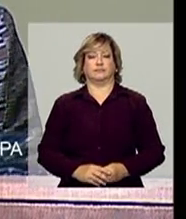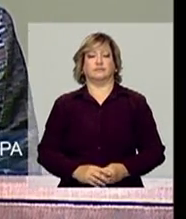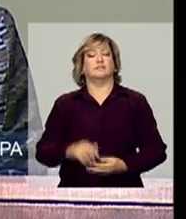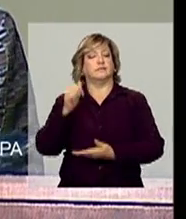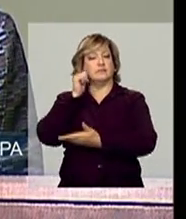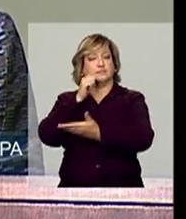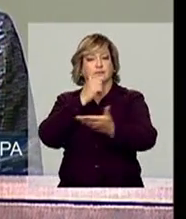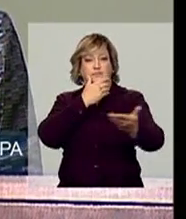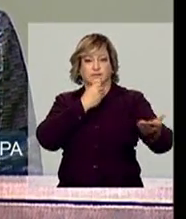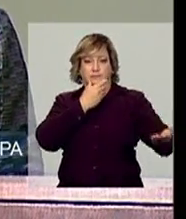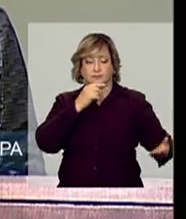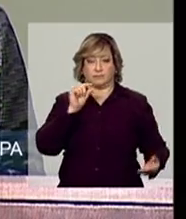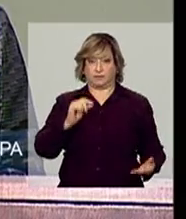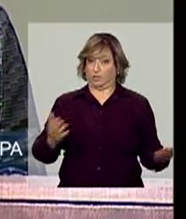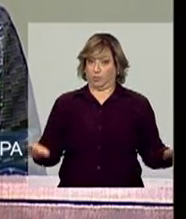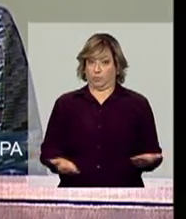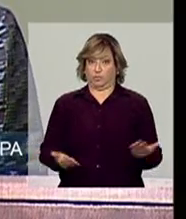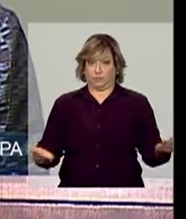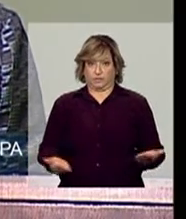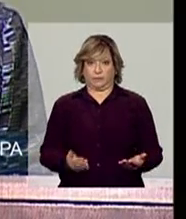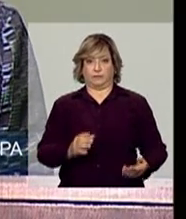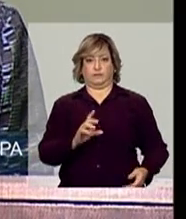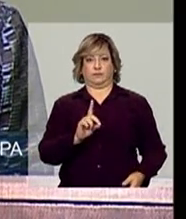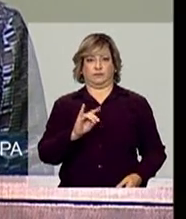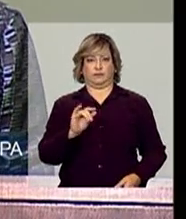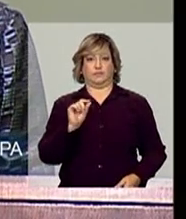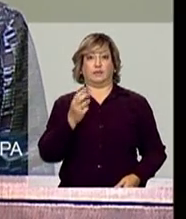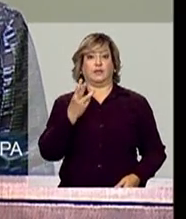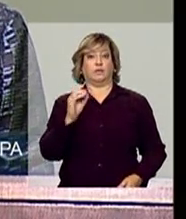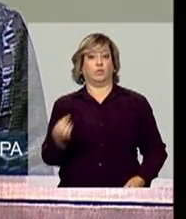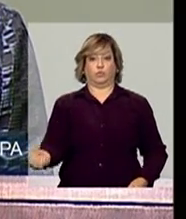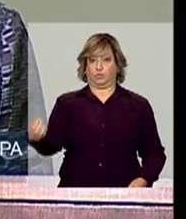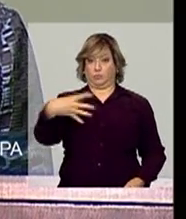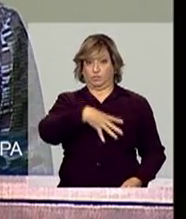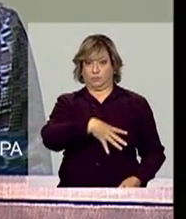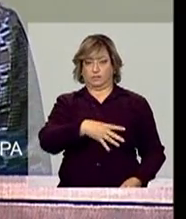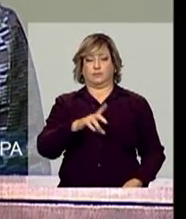Senhoras e senhores, no dia de hoje, 30 novos diplomatas